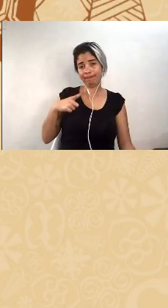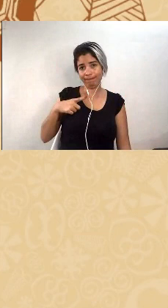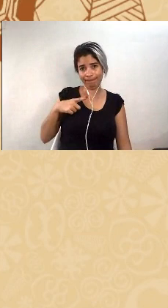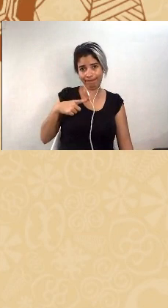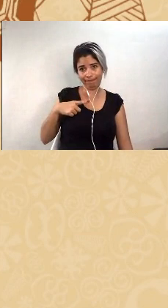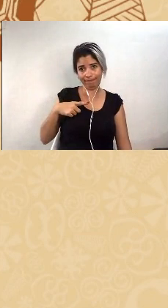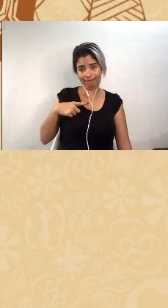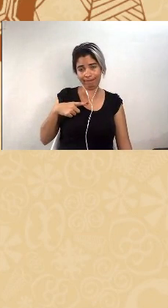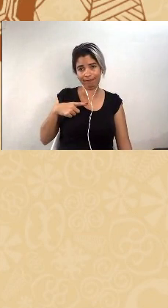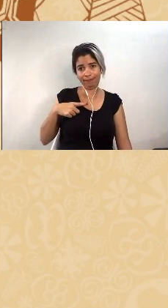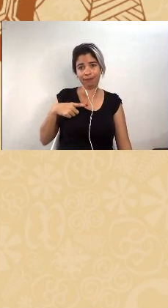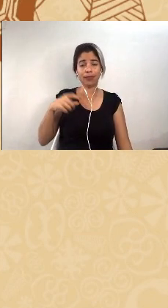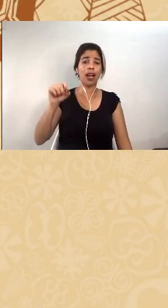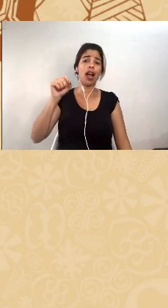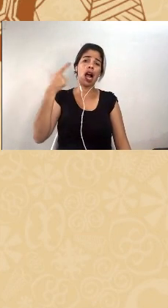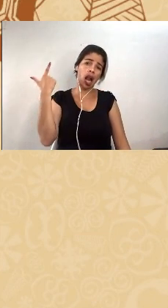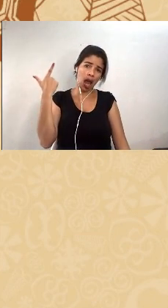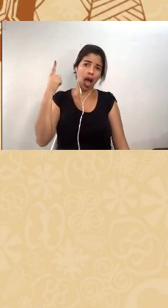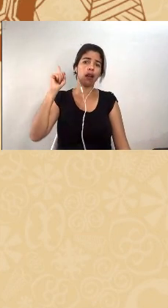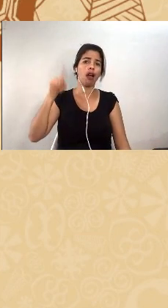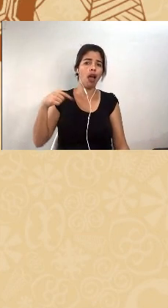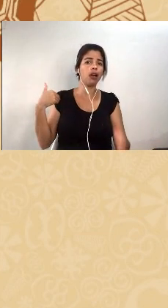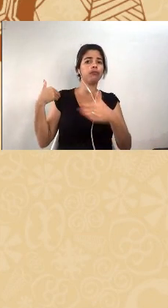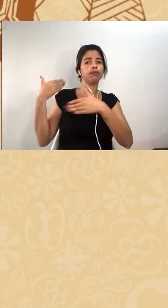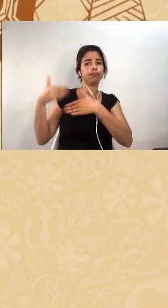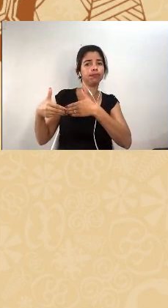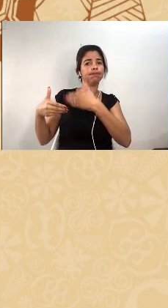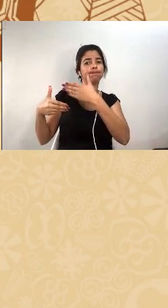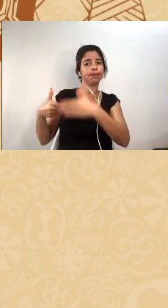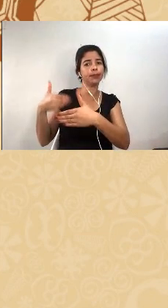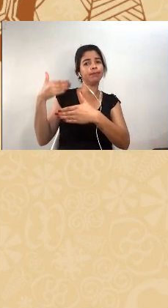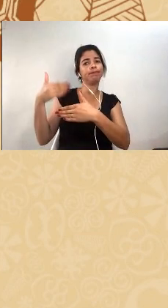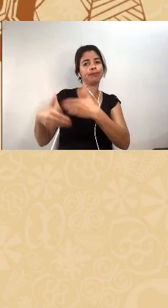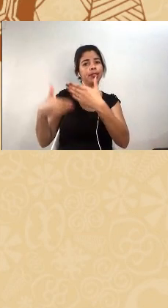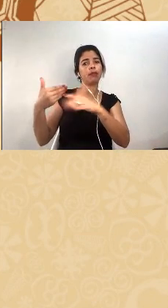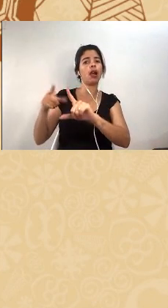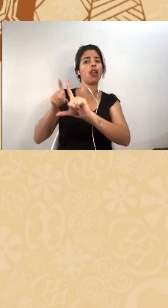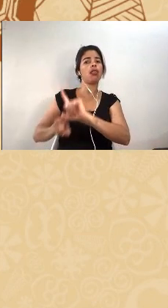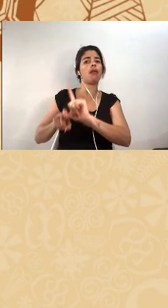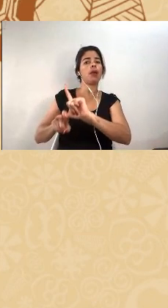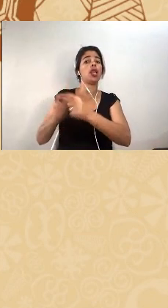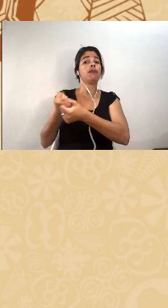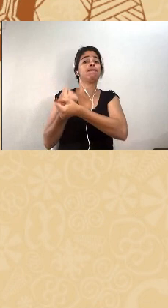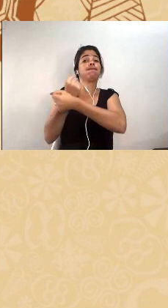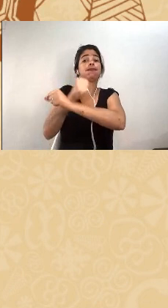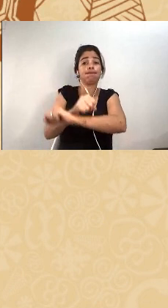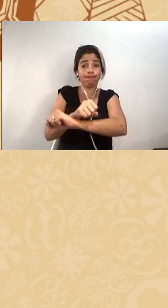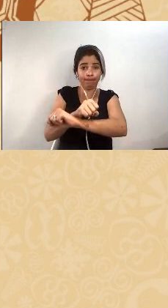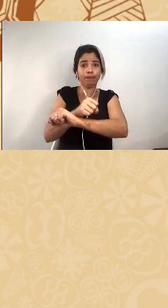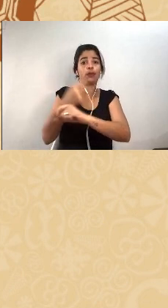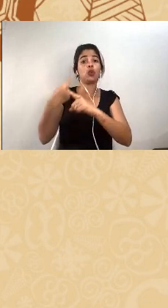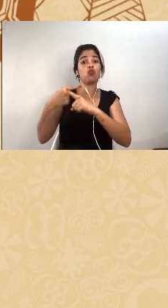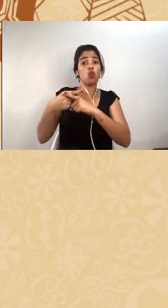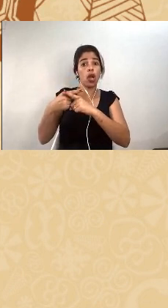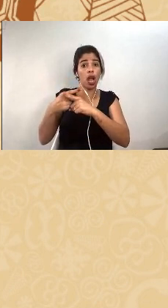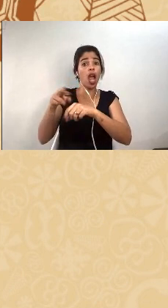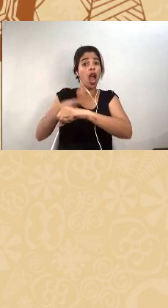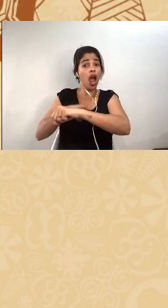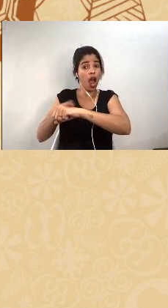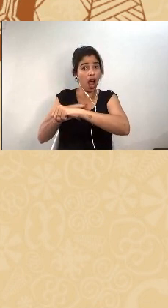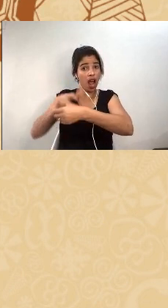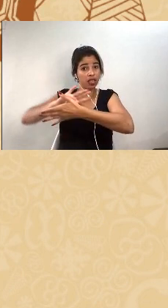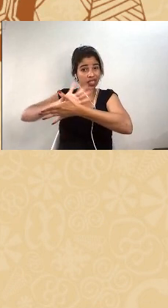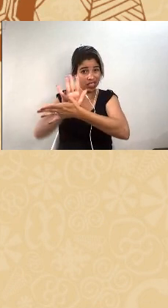Obviamente, isso é fruto de um processo de colonização. O racismo como parte de um processo de